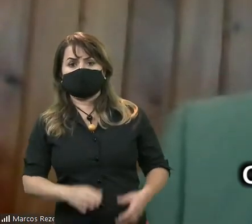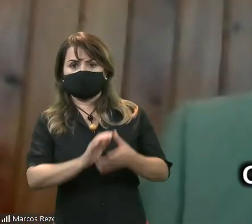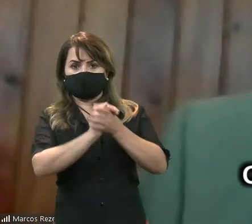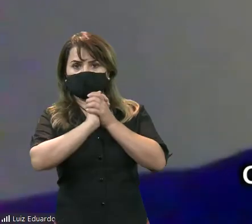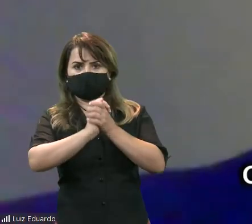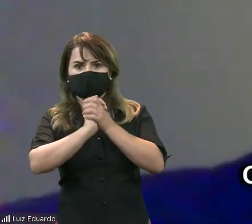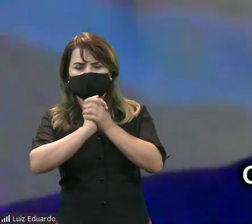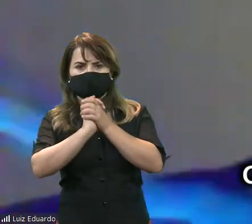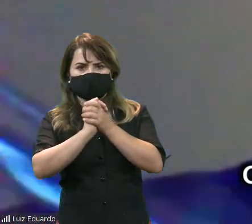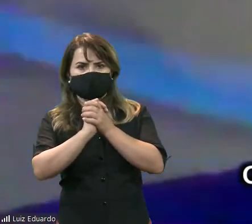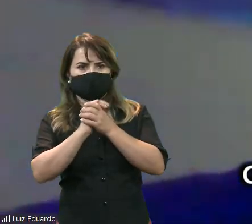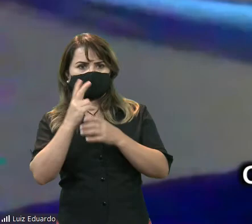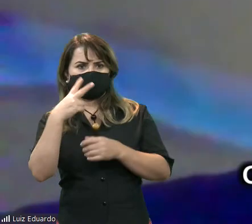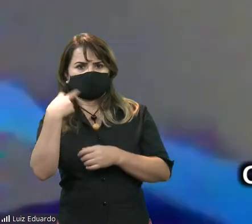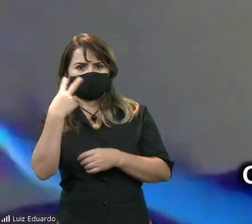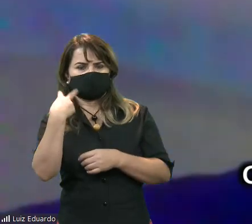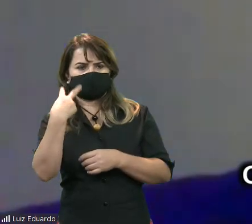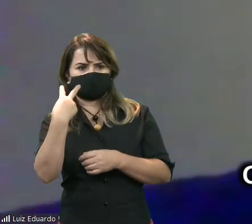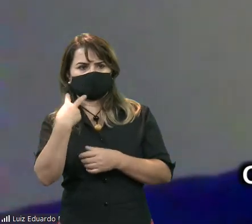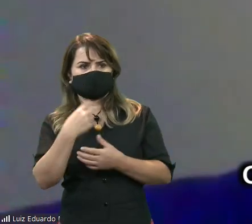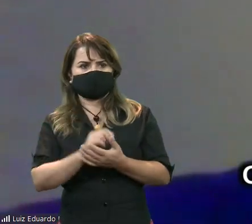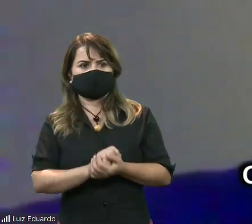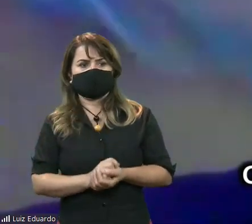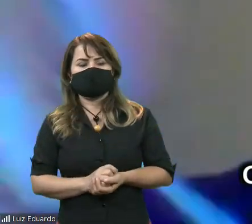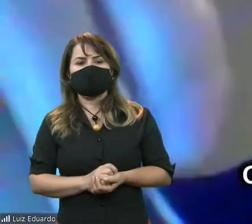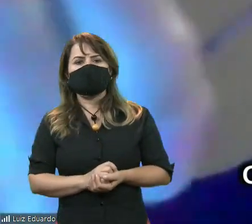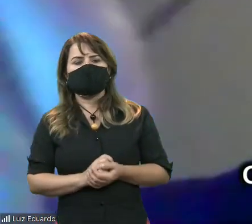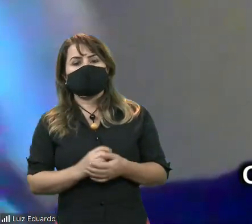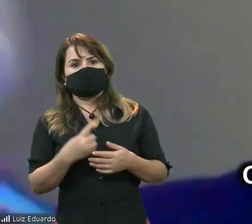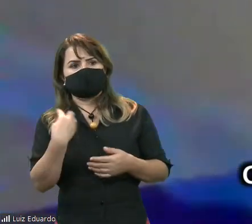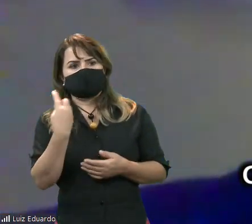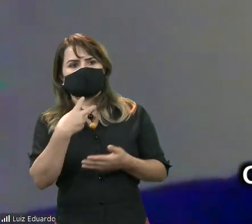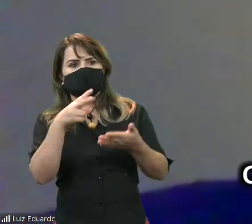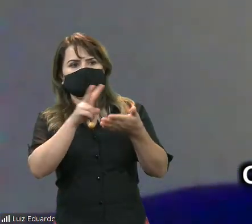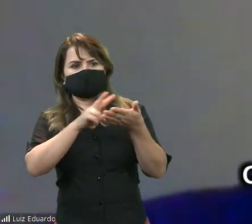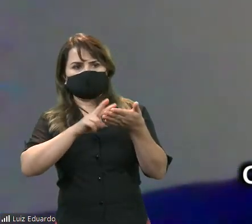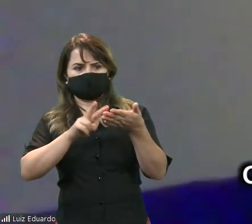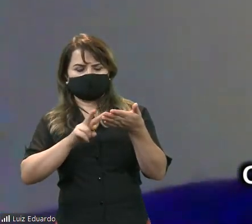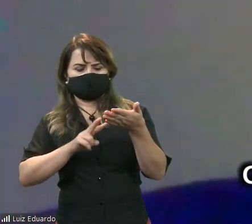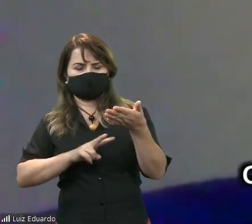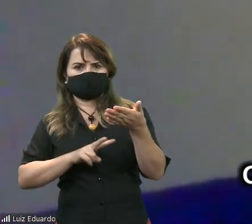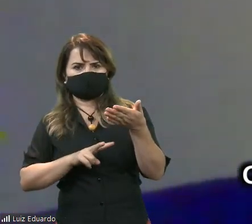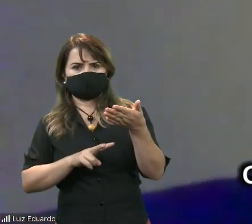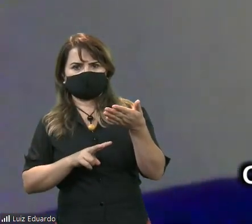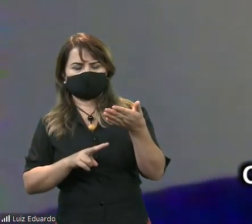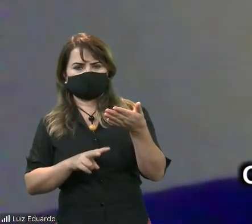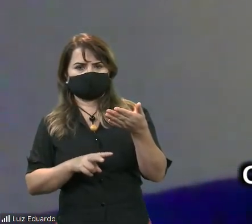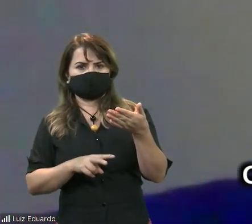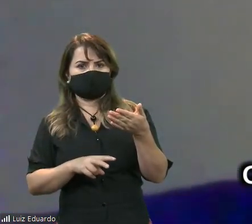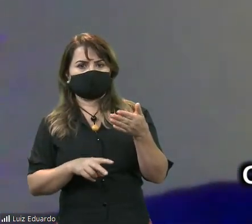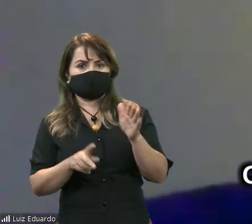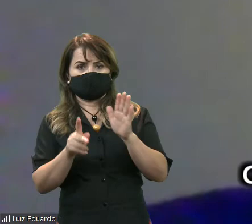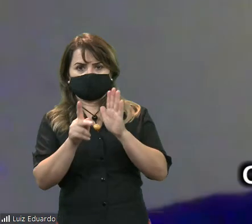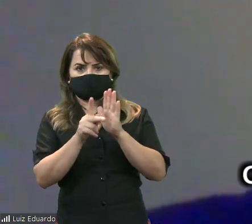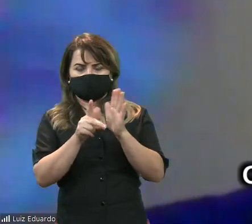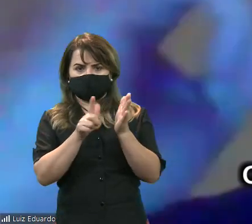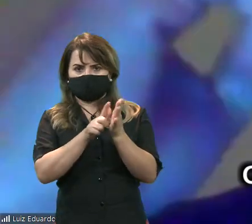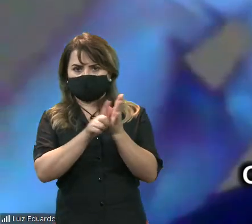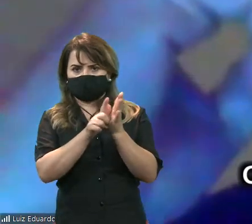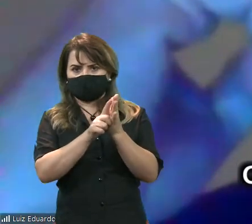é fato que é louvável. O que nós estamos apreciando é uma autorização, aí, um convênio